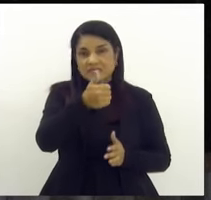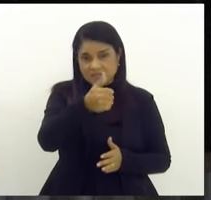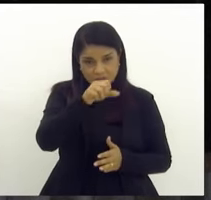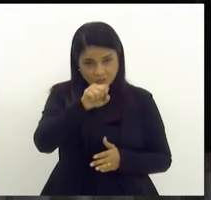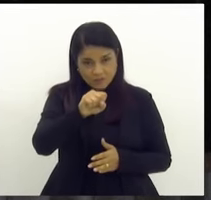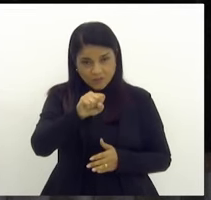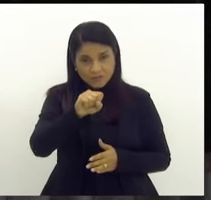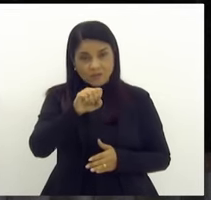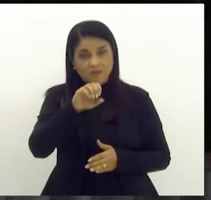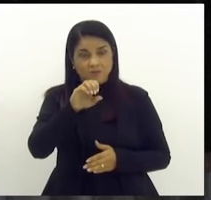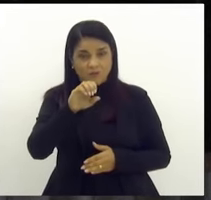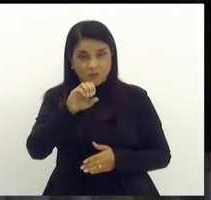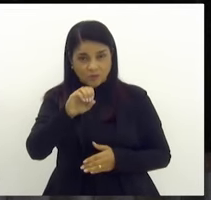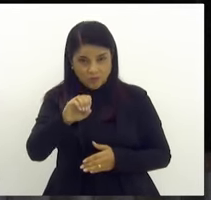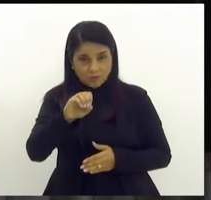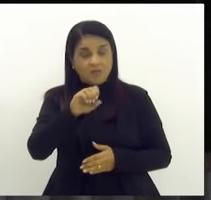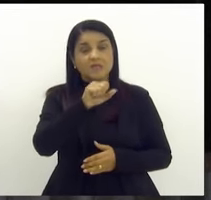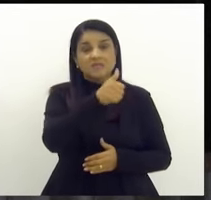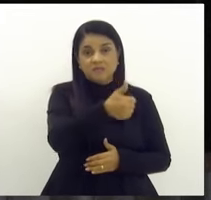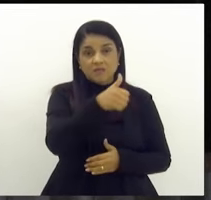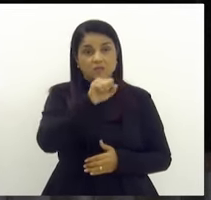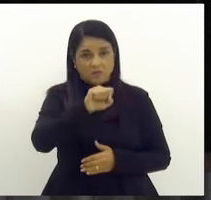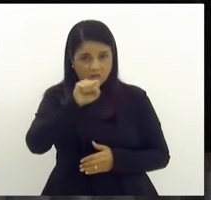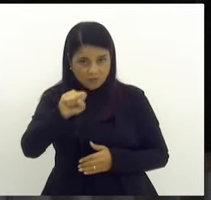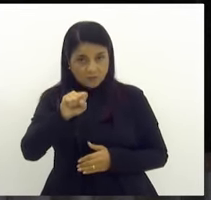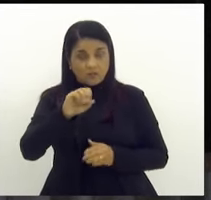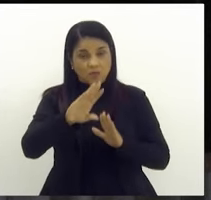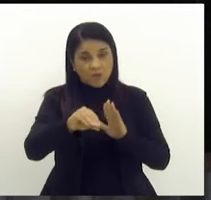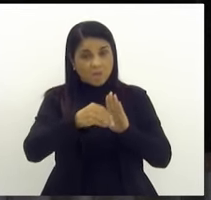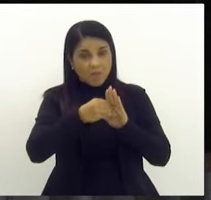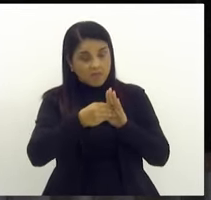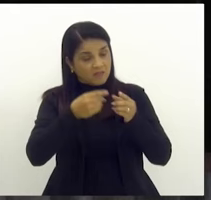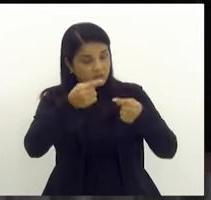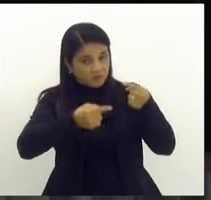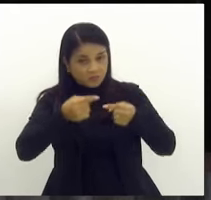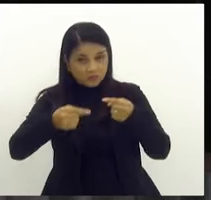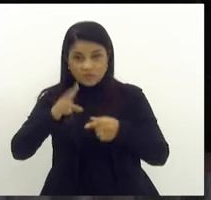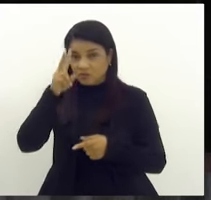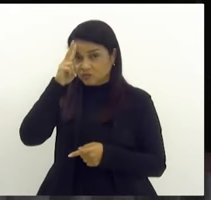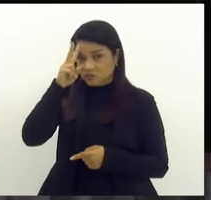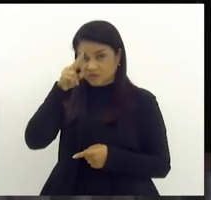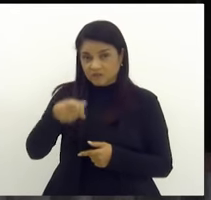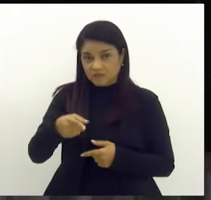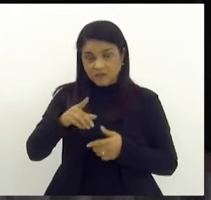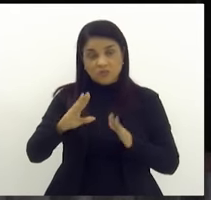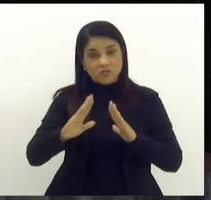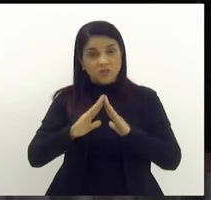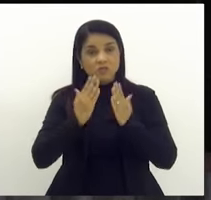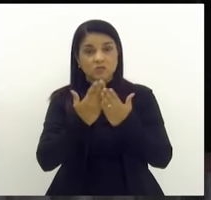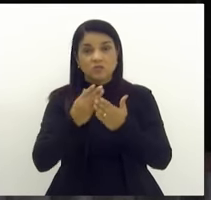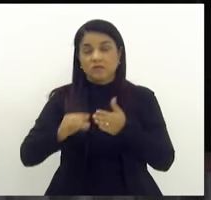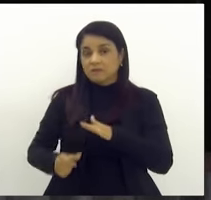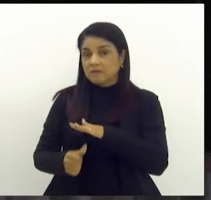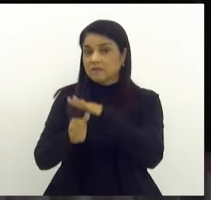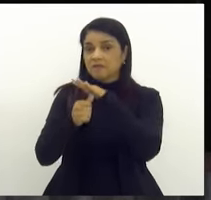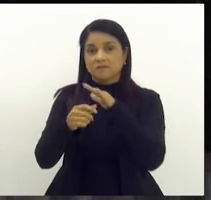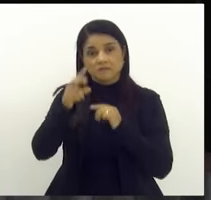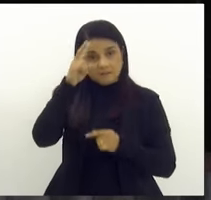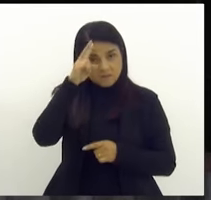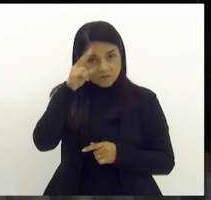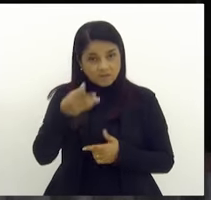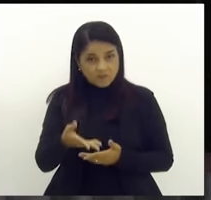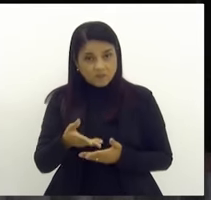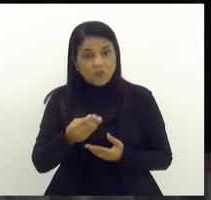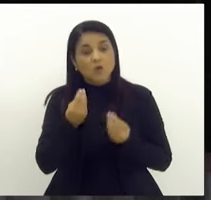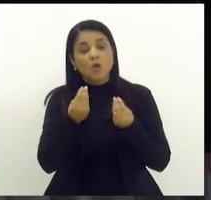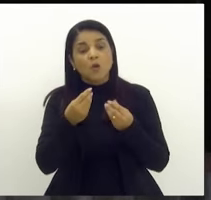149 Dan foi para 188 188 emendas nós vamos estar discutindo esses emendas naão do colégio de líderes na segunda-feira com que se